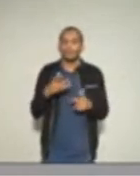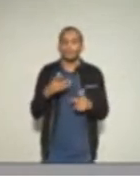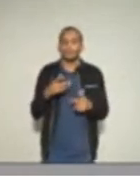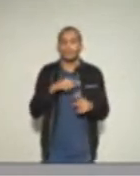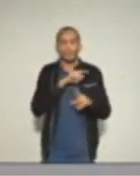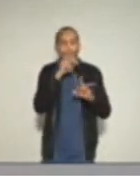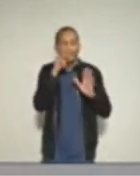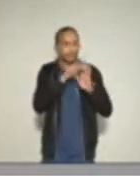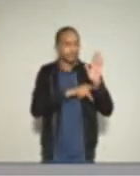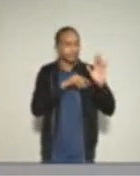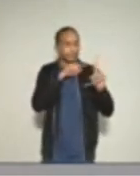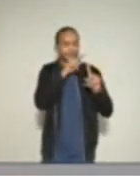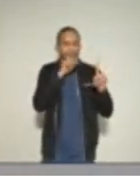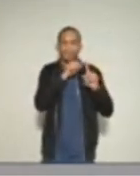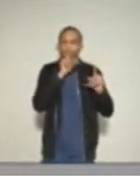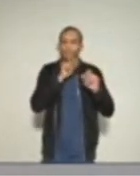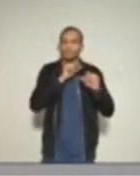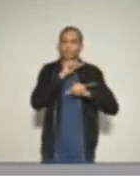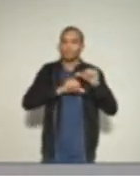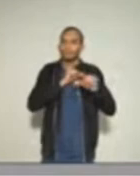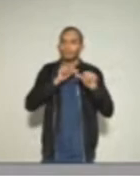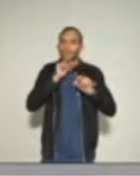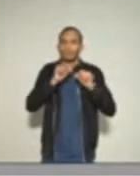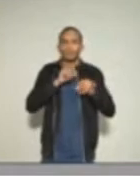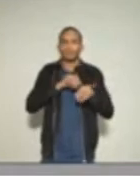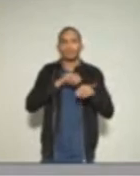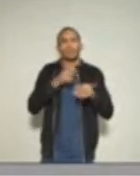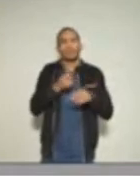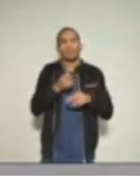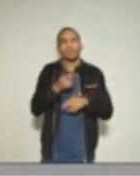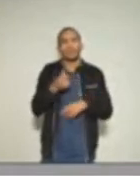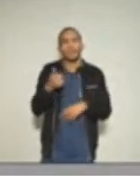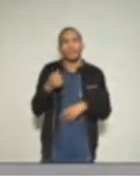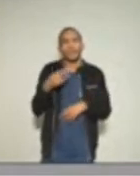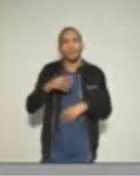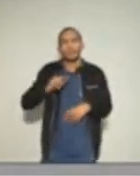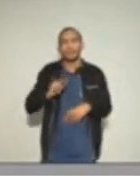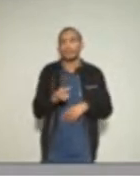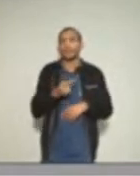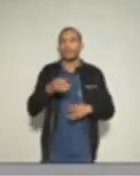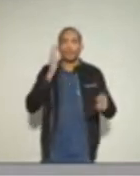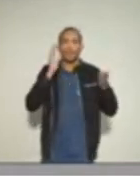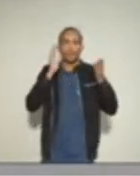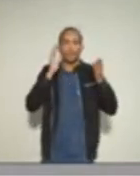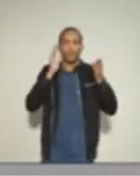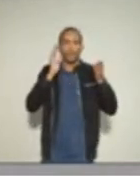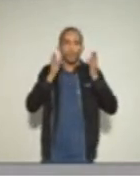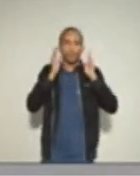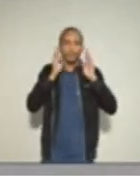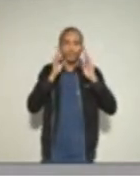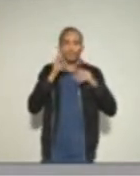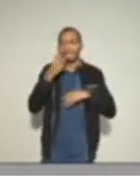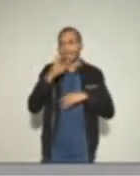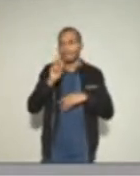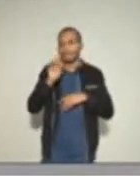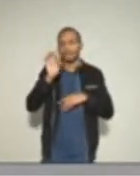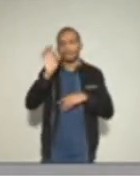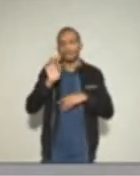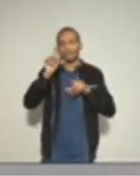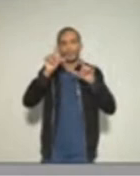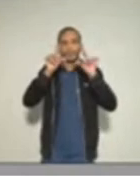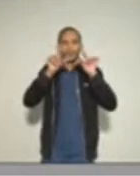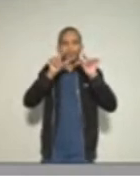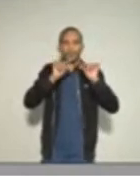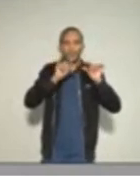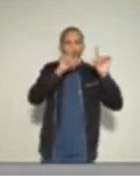de metas é alterar a nossa frota de quase 14 mil ônibus, alterar em 20% dessa frota para